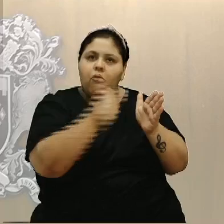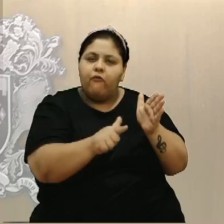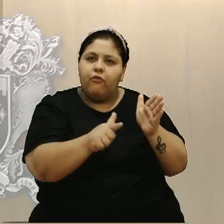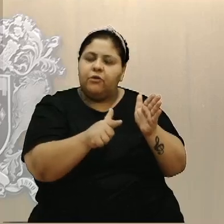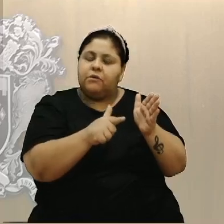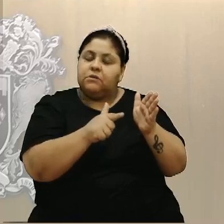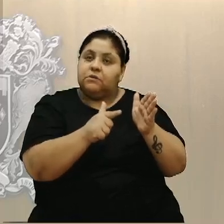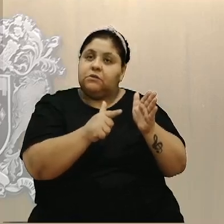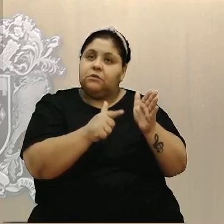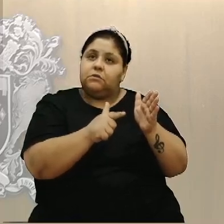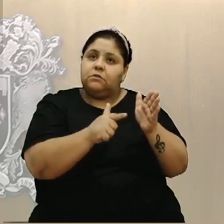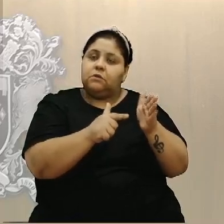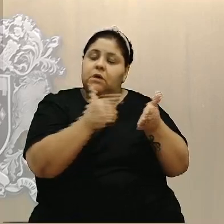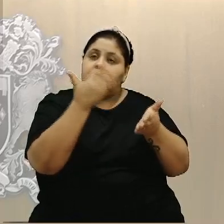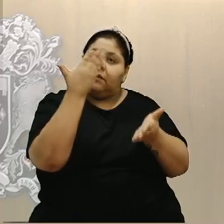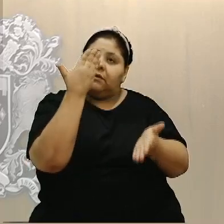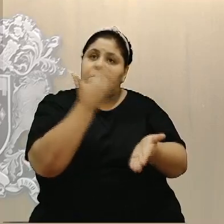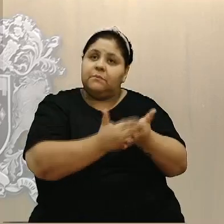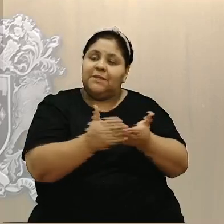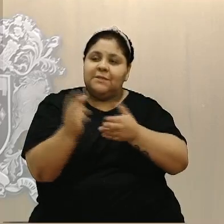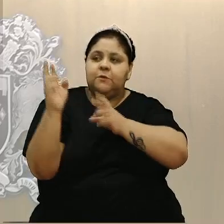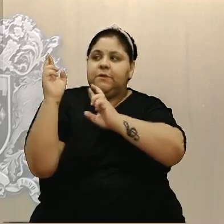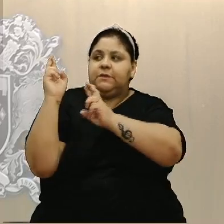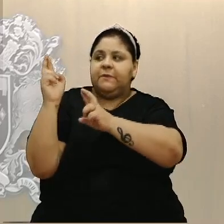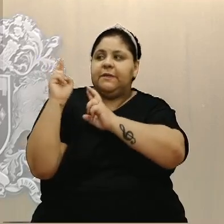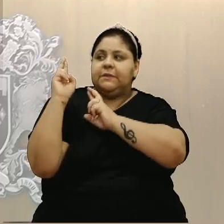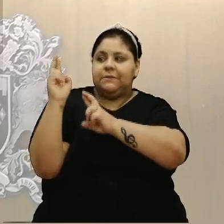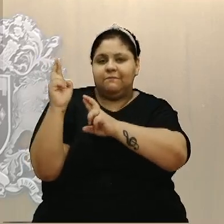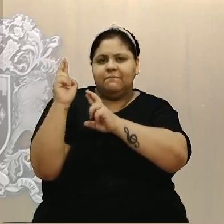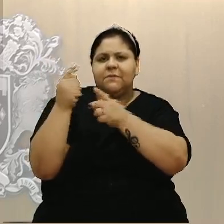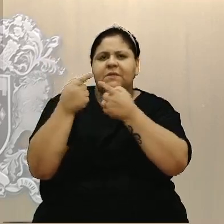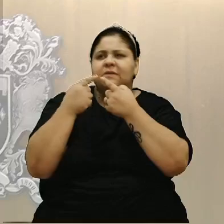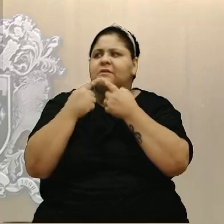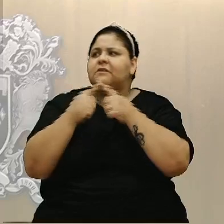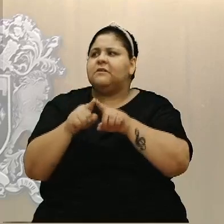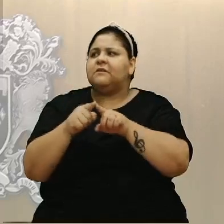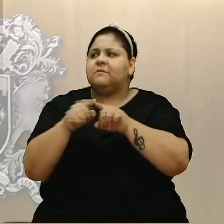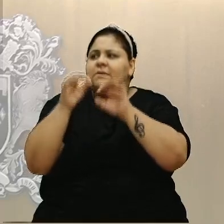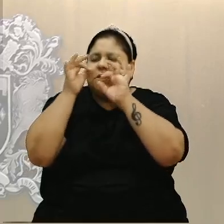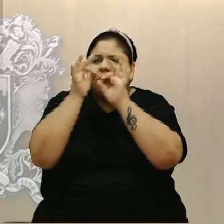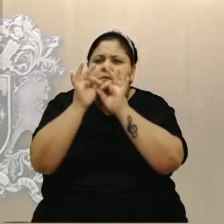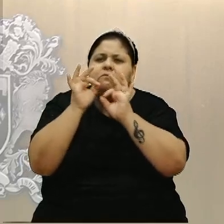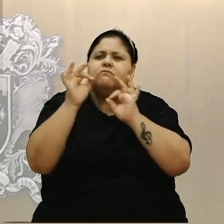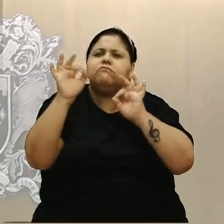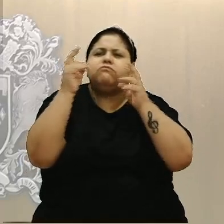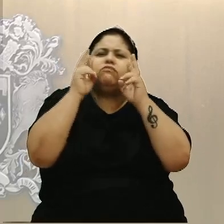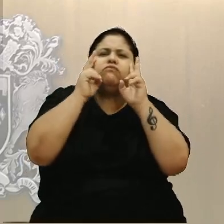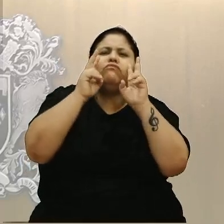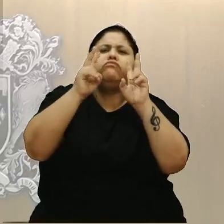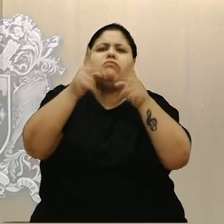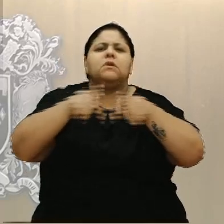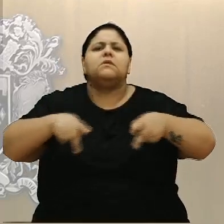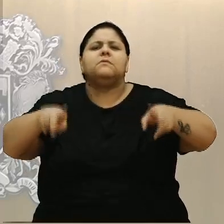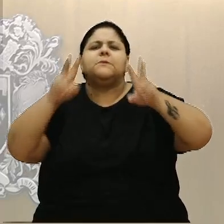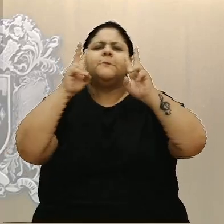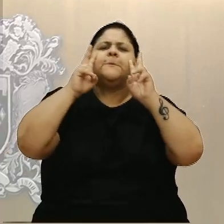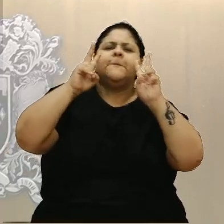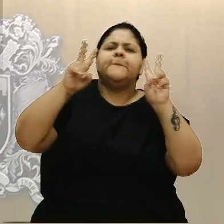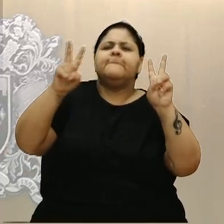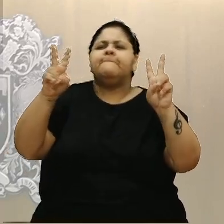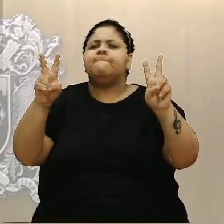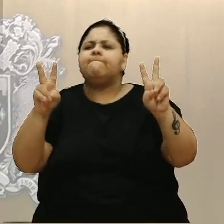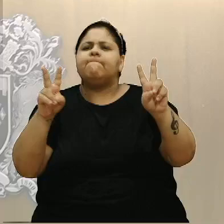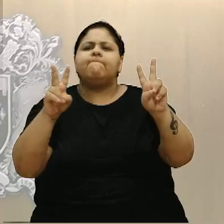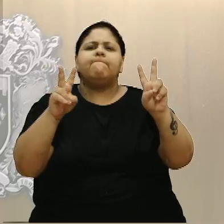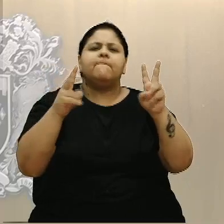novo perdeu a esperança. Mas olhando ao longe, no meio da multidão, ele